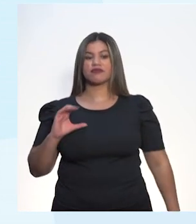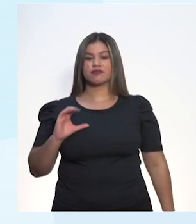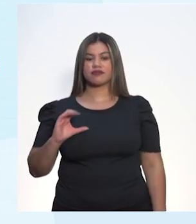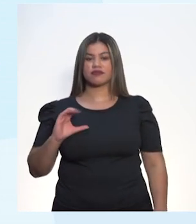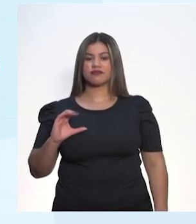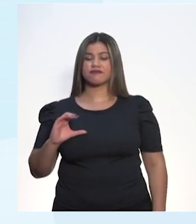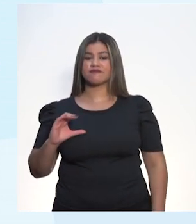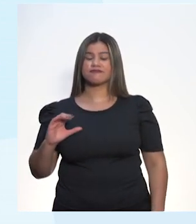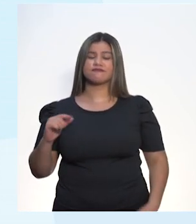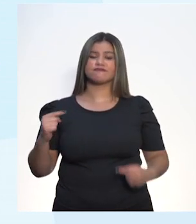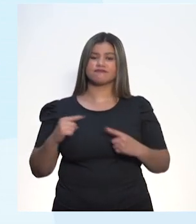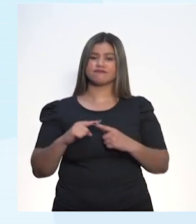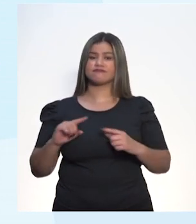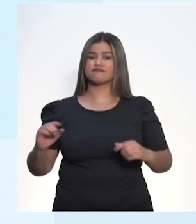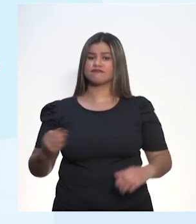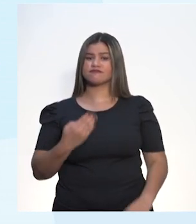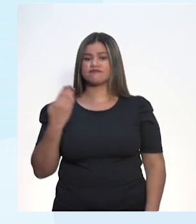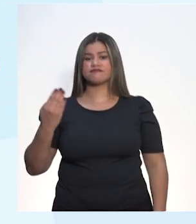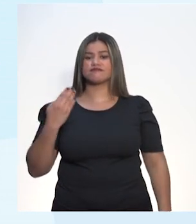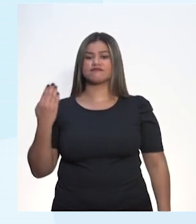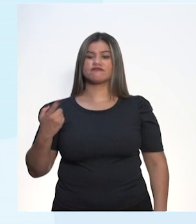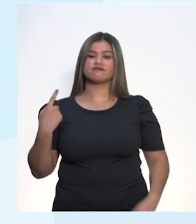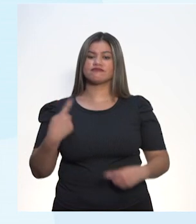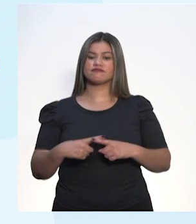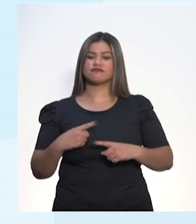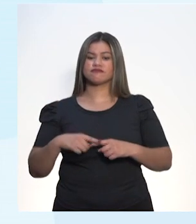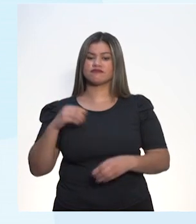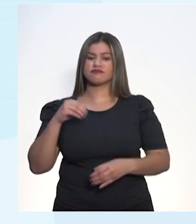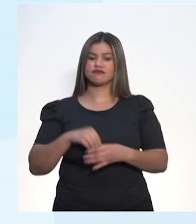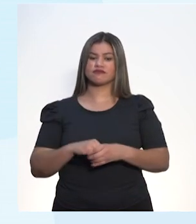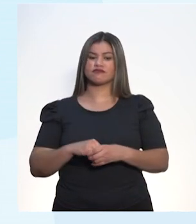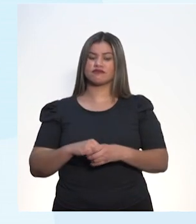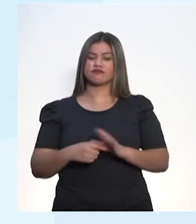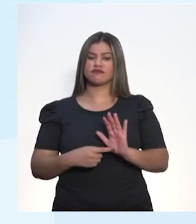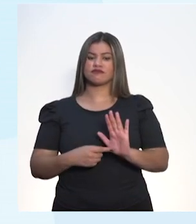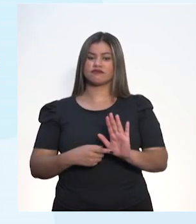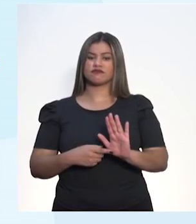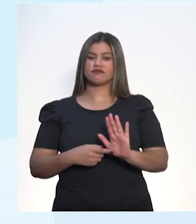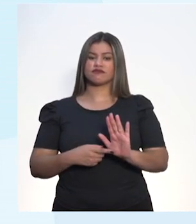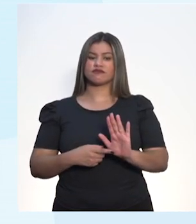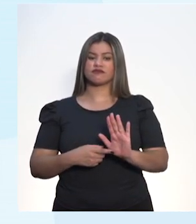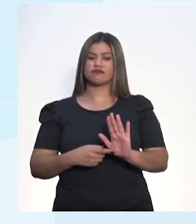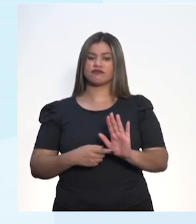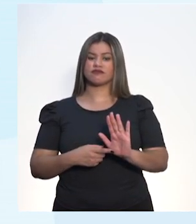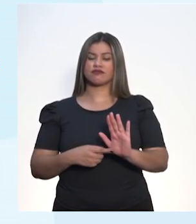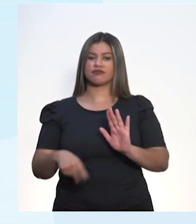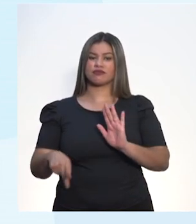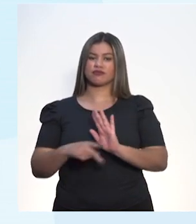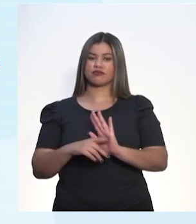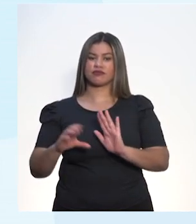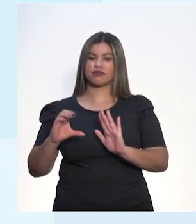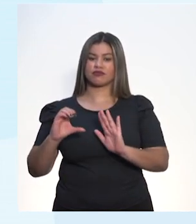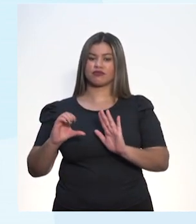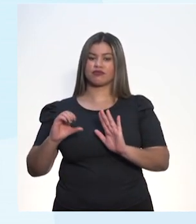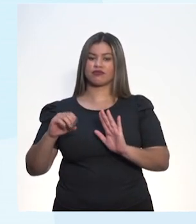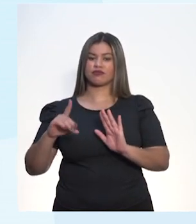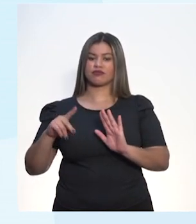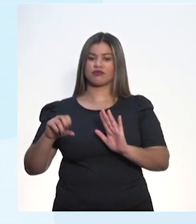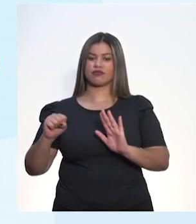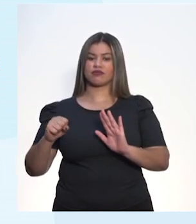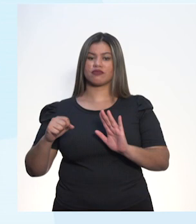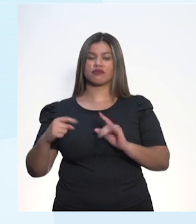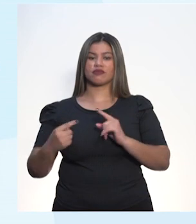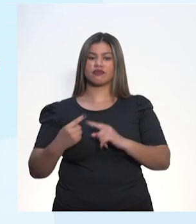evento impossível, pois dentro do espaço amostral das cartas de copas, não tem nenhuma